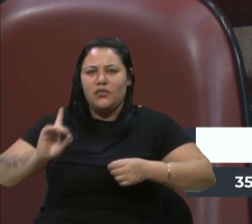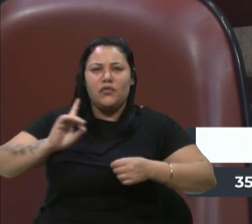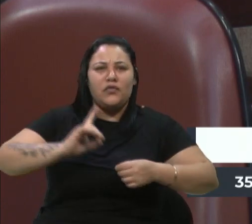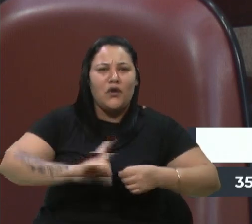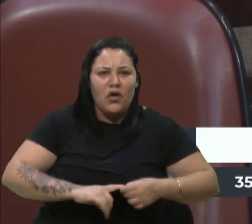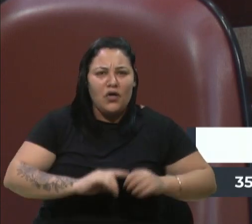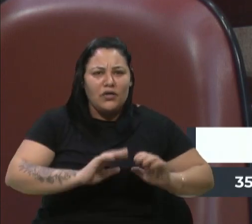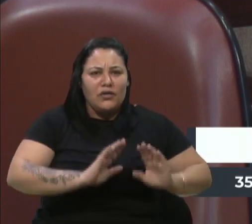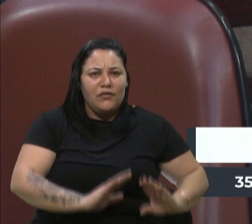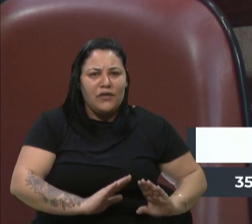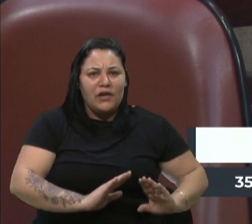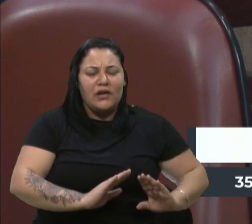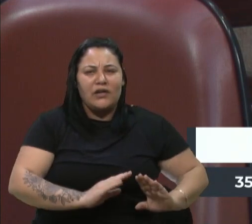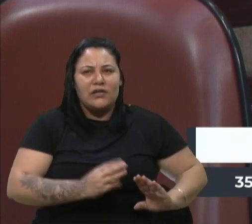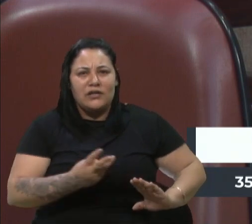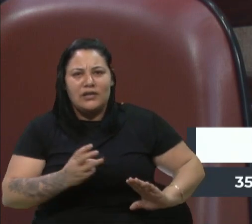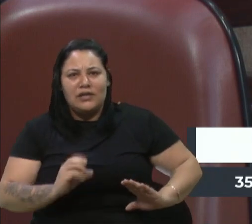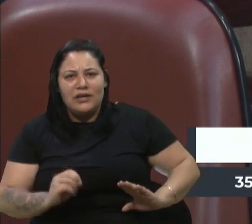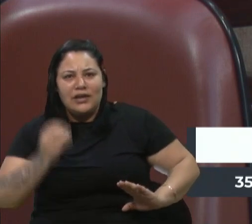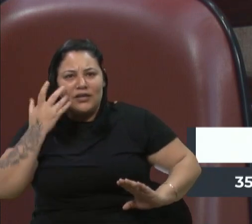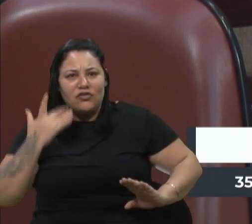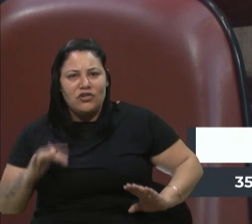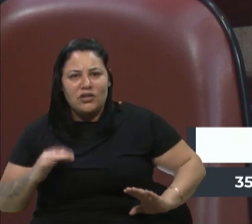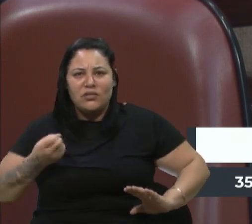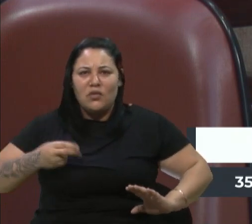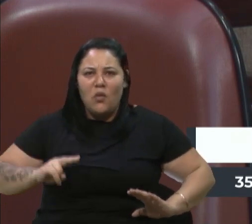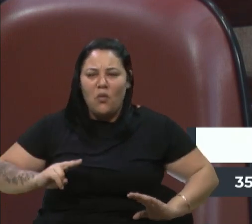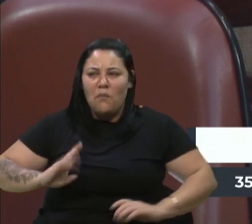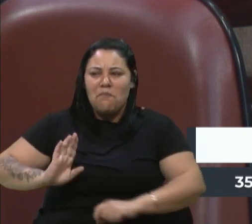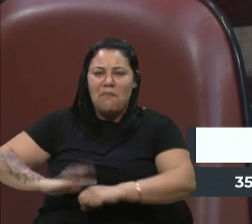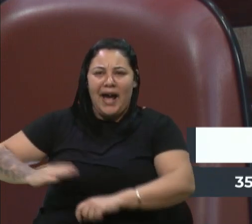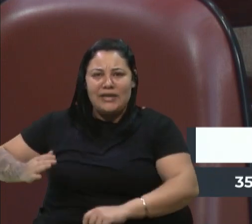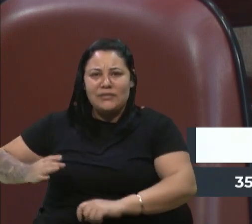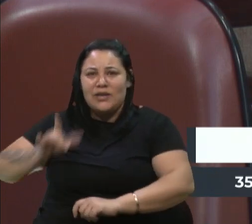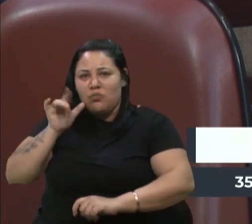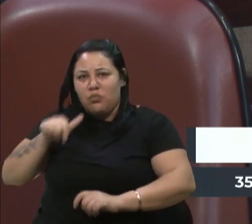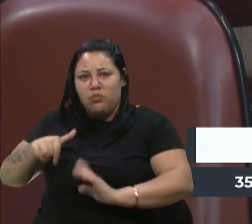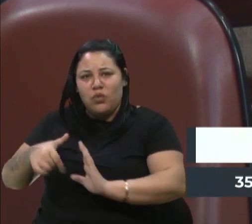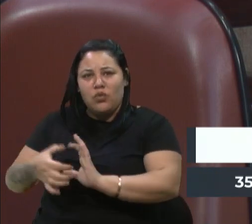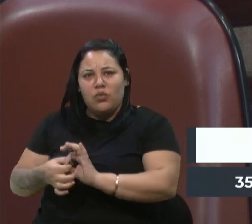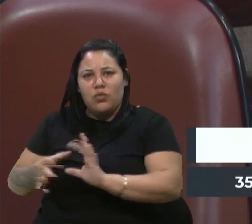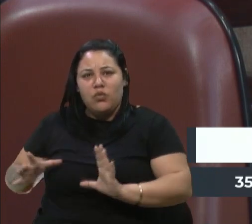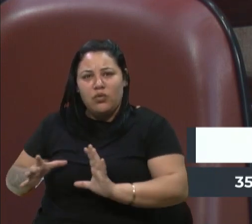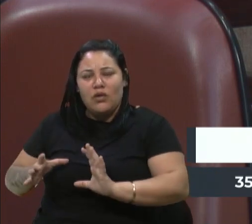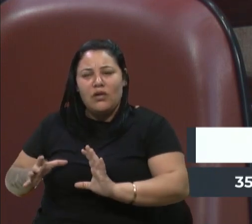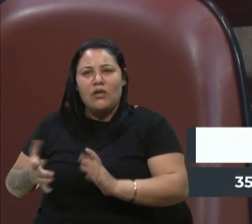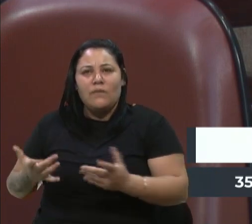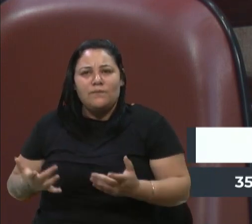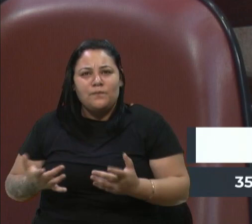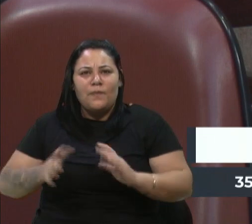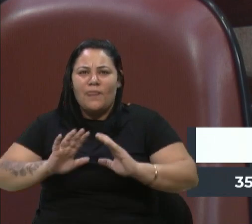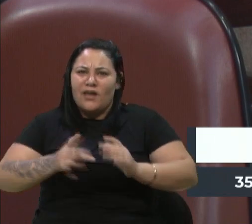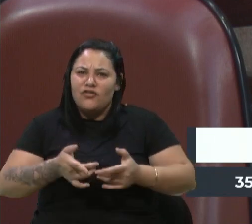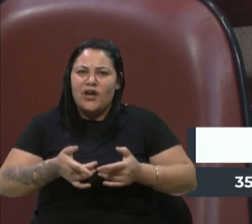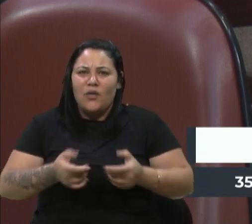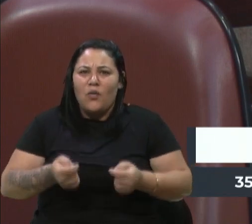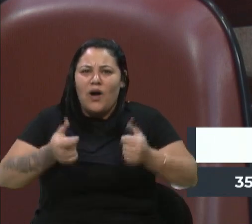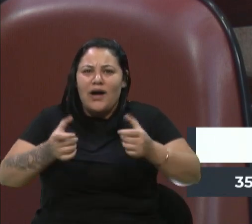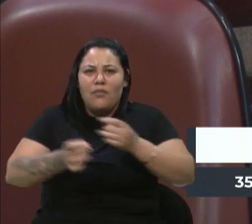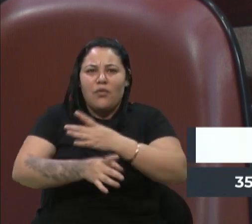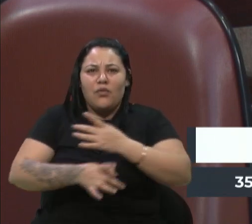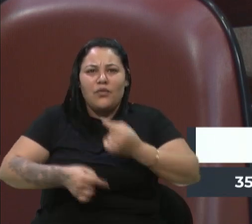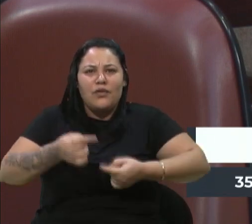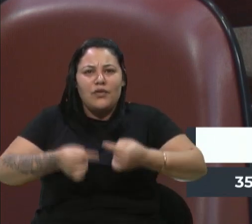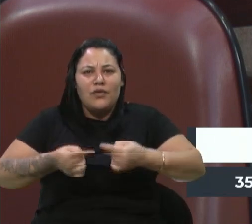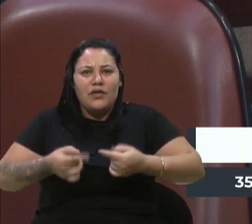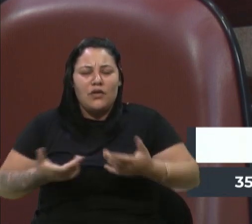mais 30 ou mais dias para a deliberação, e sendo que ela já tinha sido previamente discutida. Hoje nós